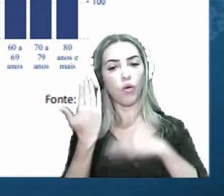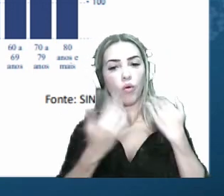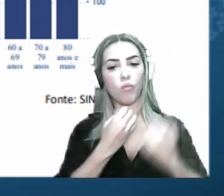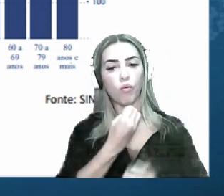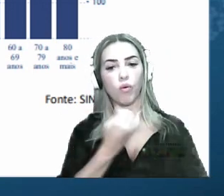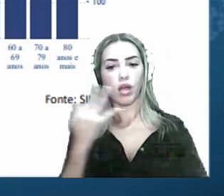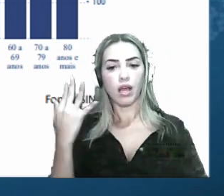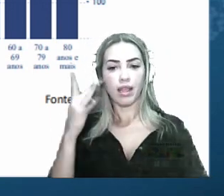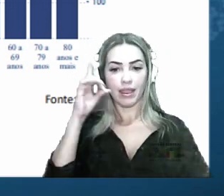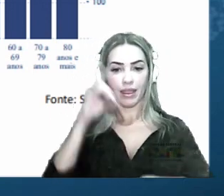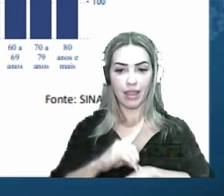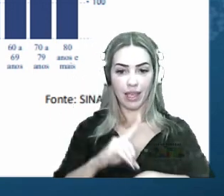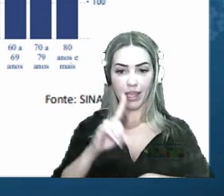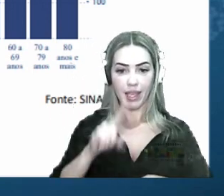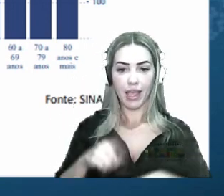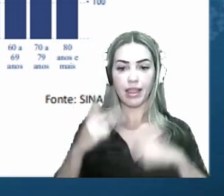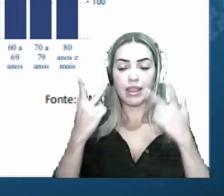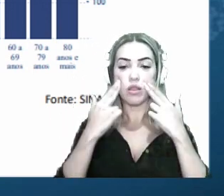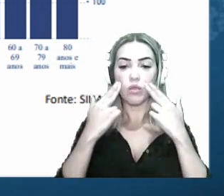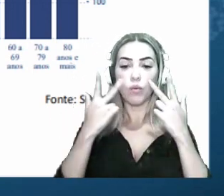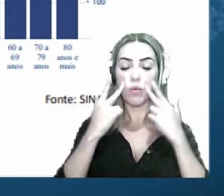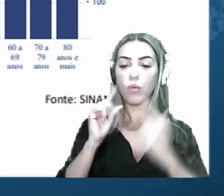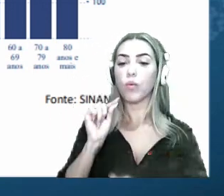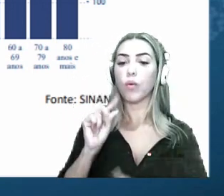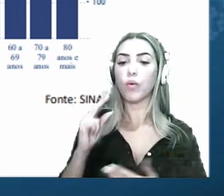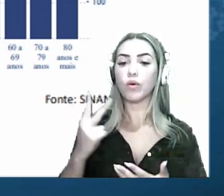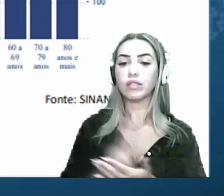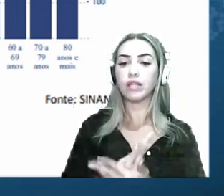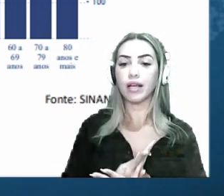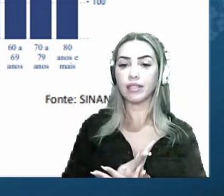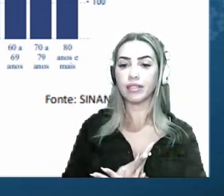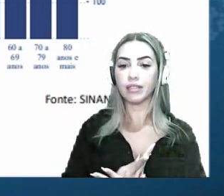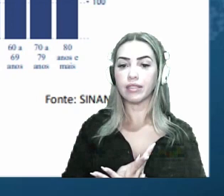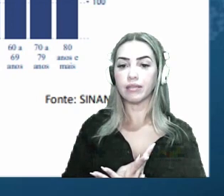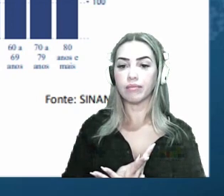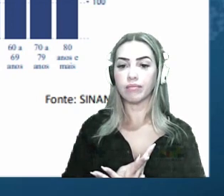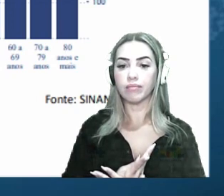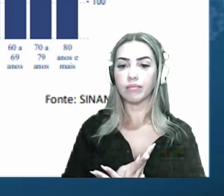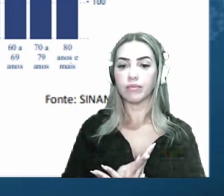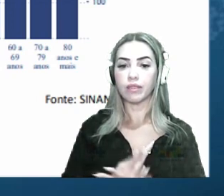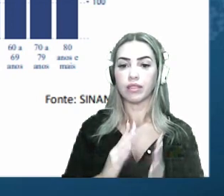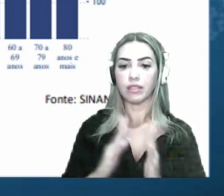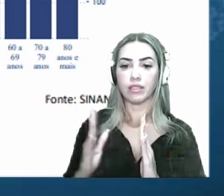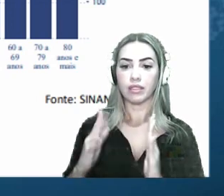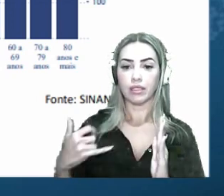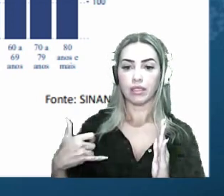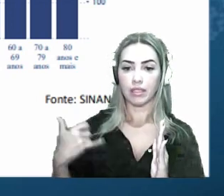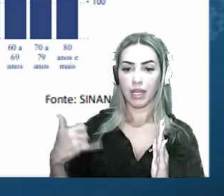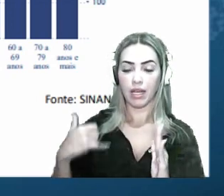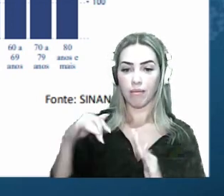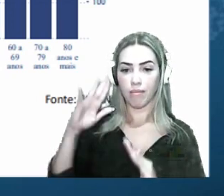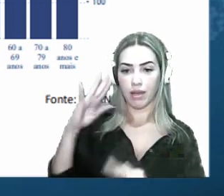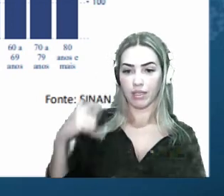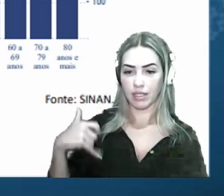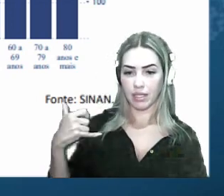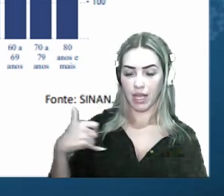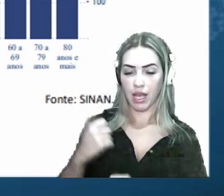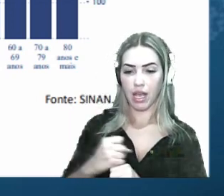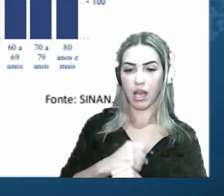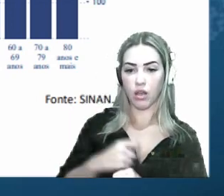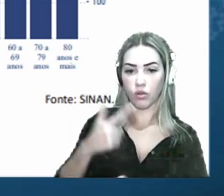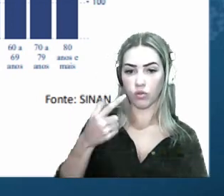é natural que eles ocorram em faixas etárias mais velhas, tanto no ano de 2023 quanto no ano